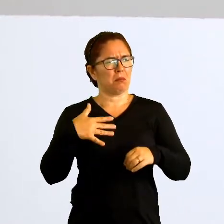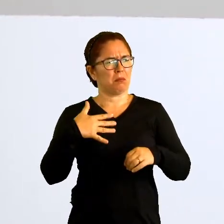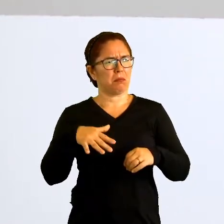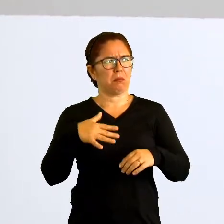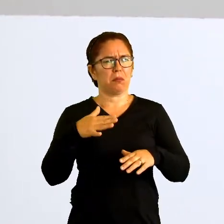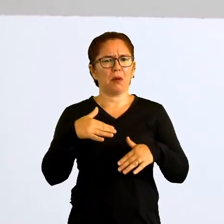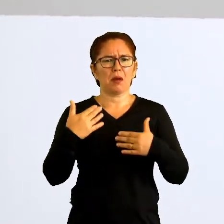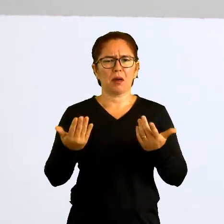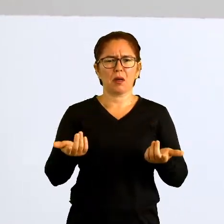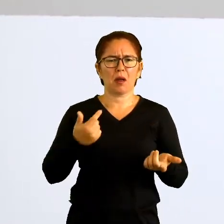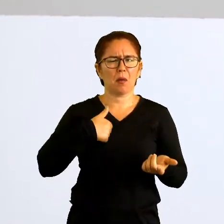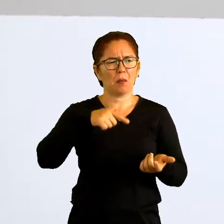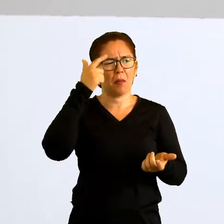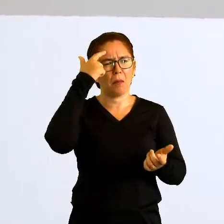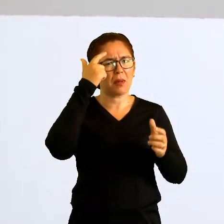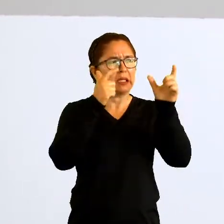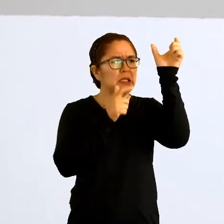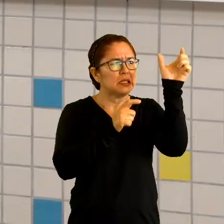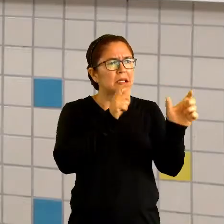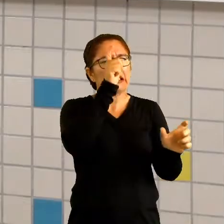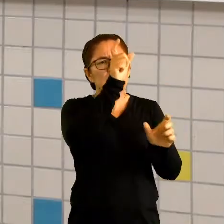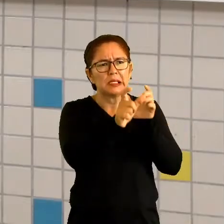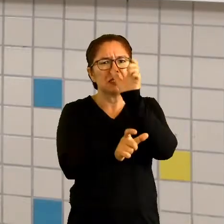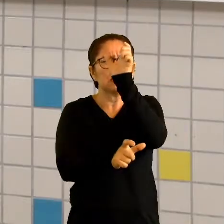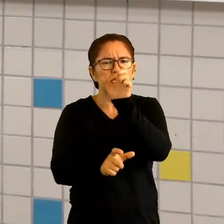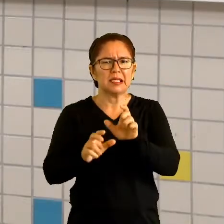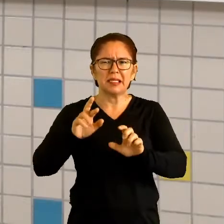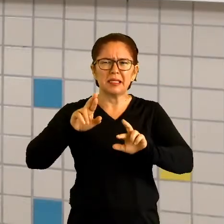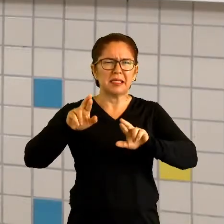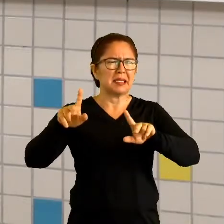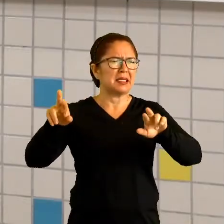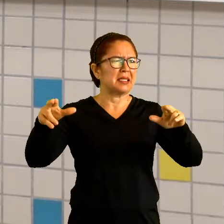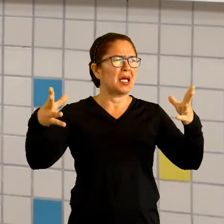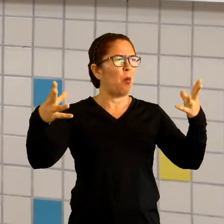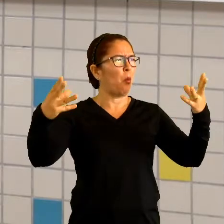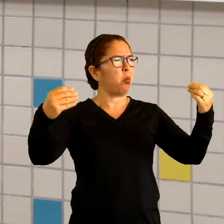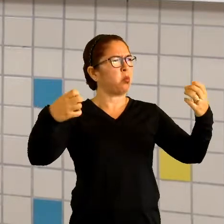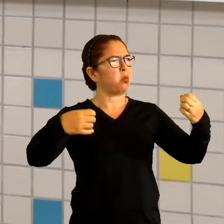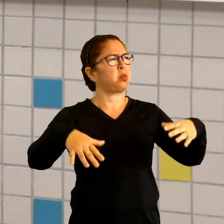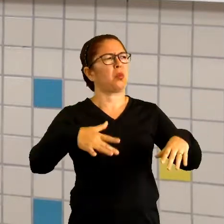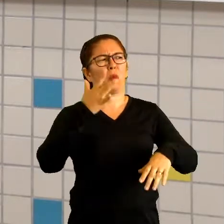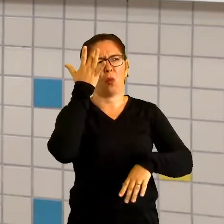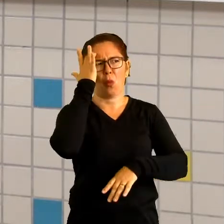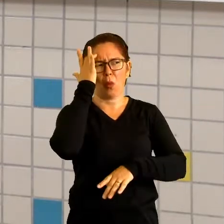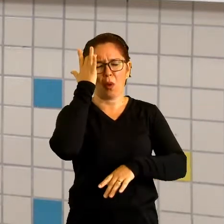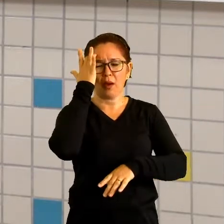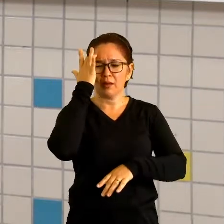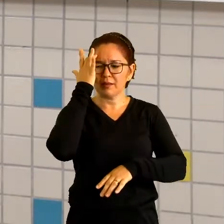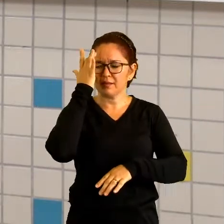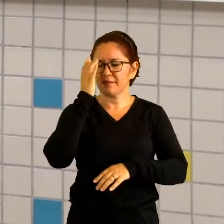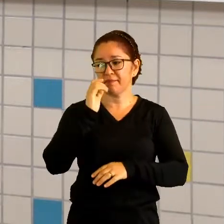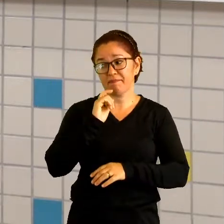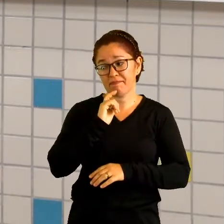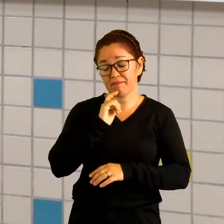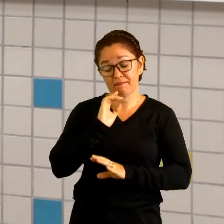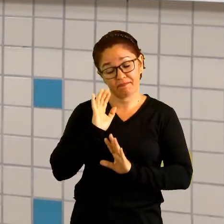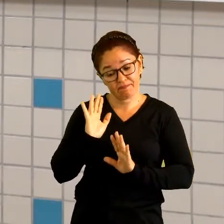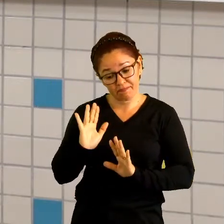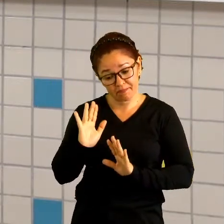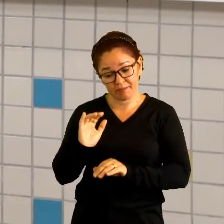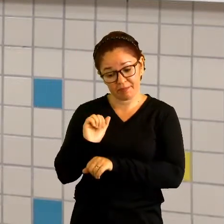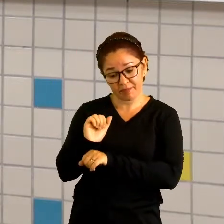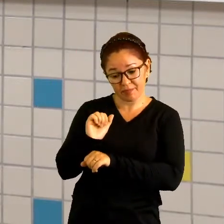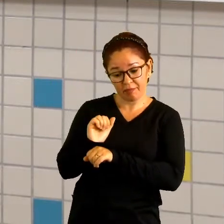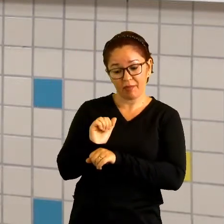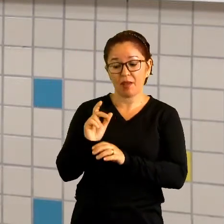classes gramaticais, não é mesmo? Então, Fava, apesar de termos quase 600 mil palavras na nossa